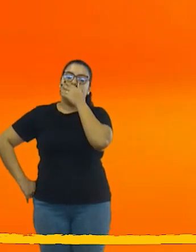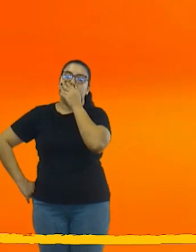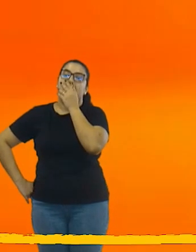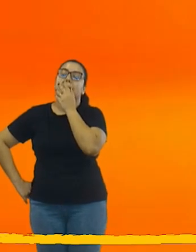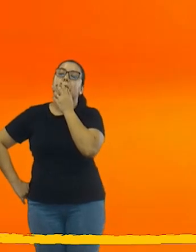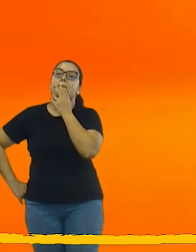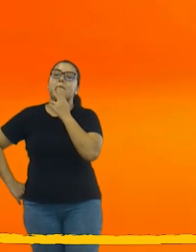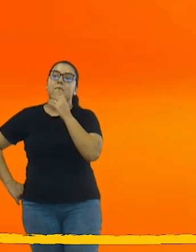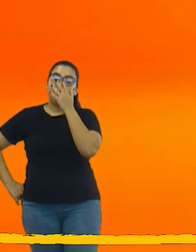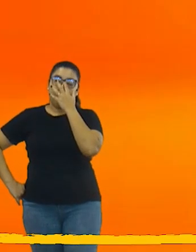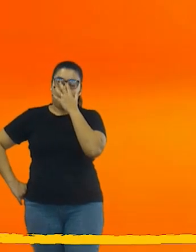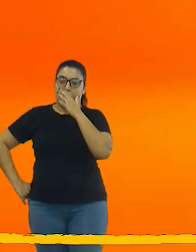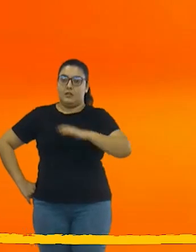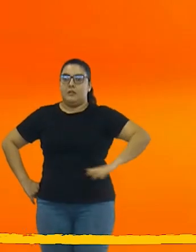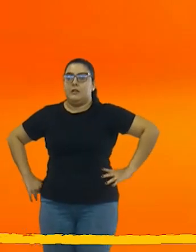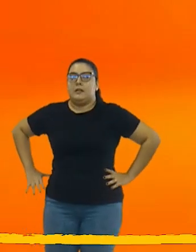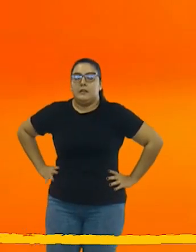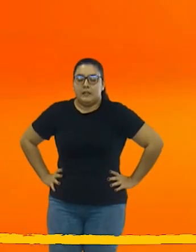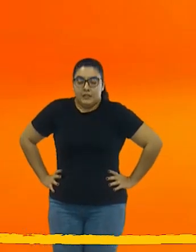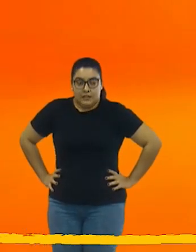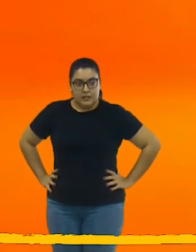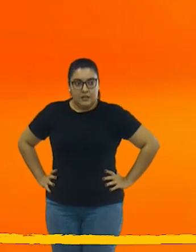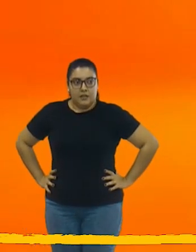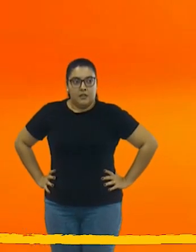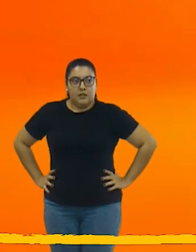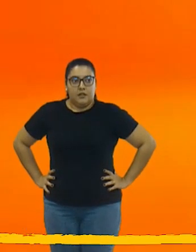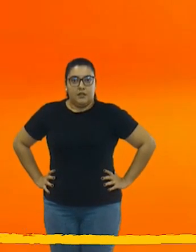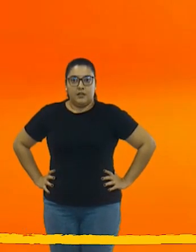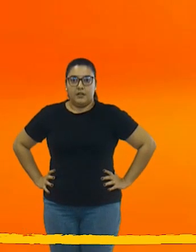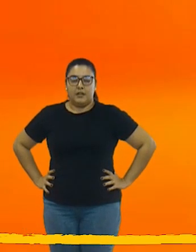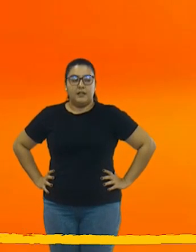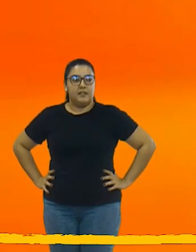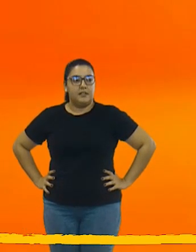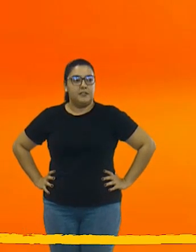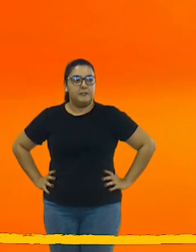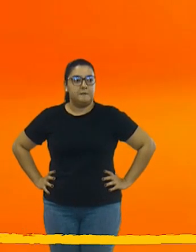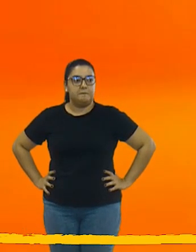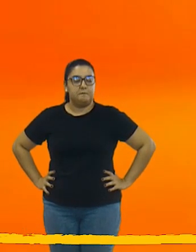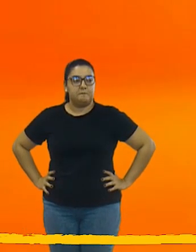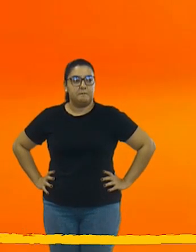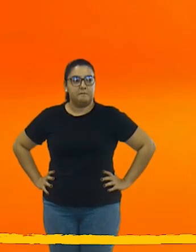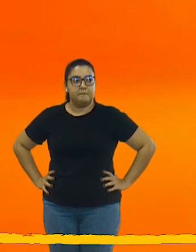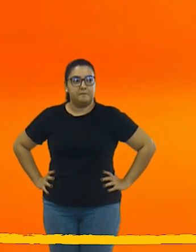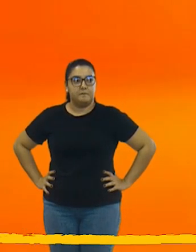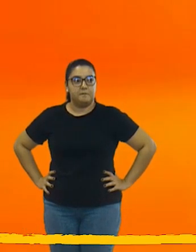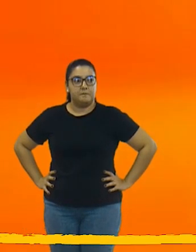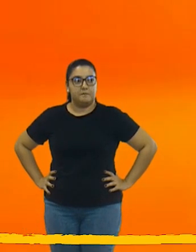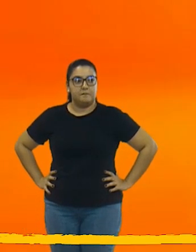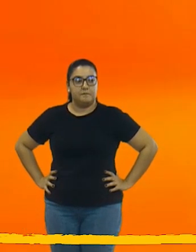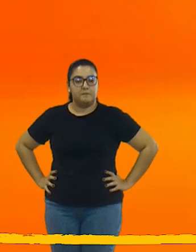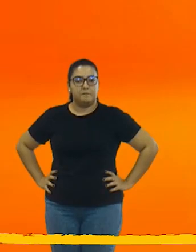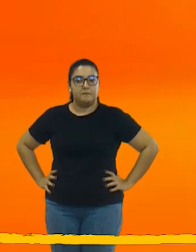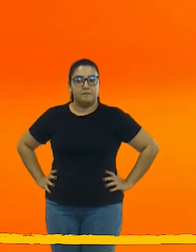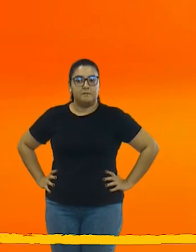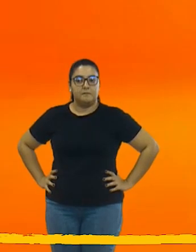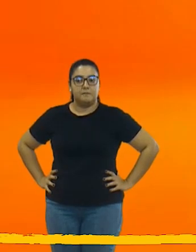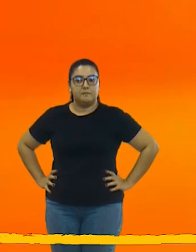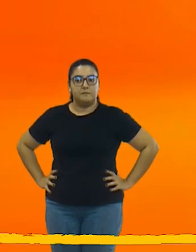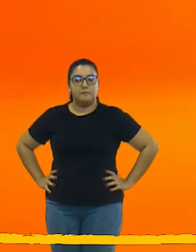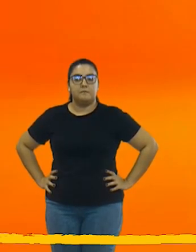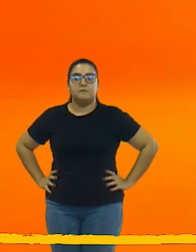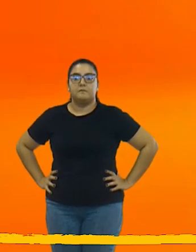bem-humorado, de Ariano Suassuna, no Alto da Compadecida. Anotou? Agora olha para